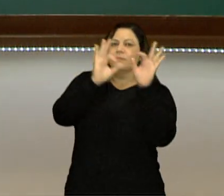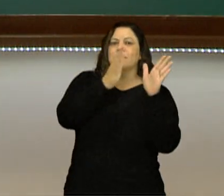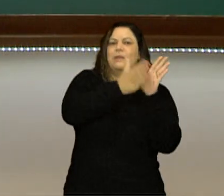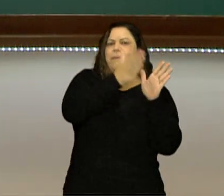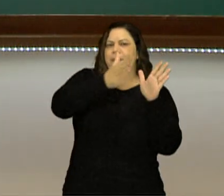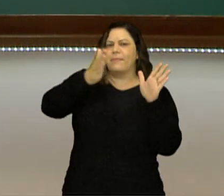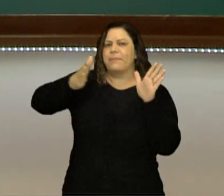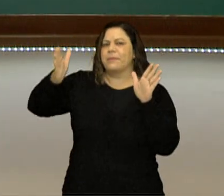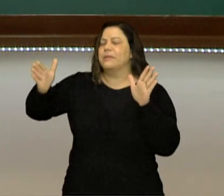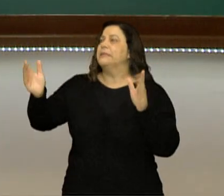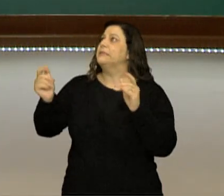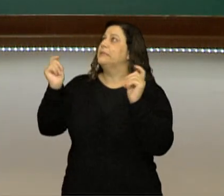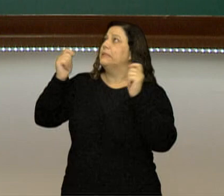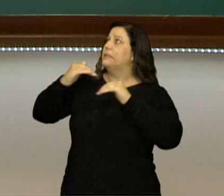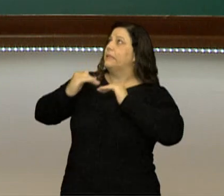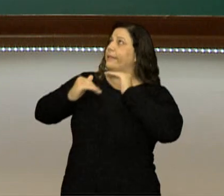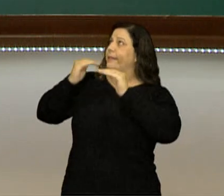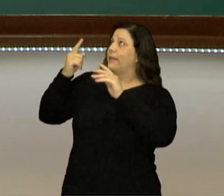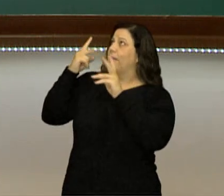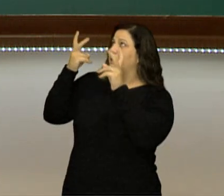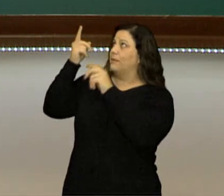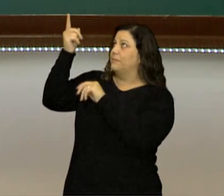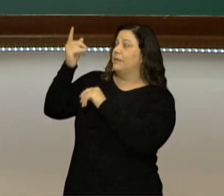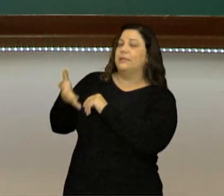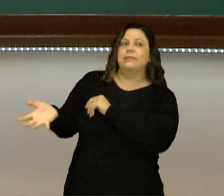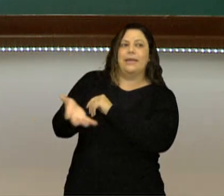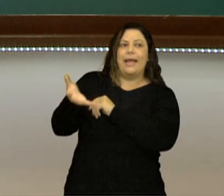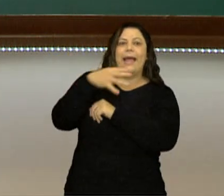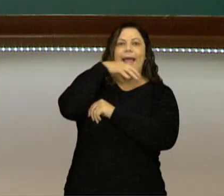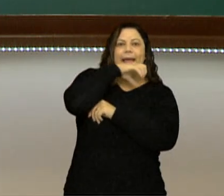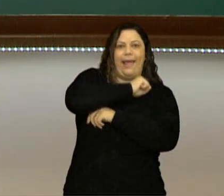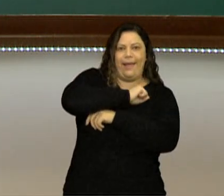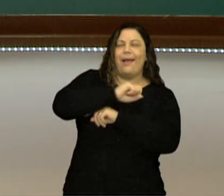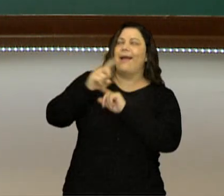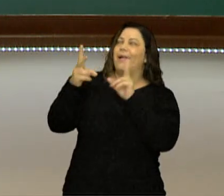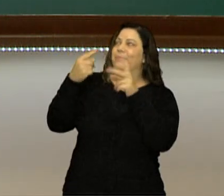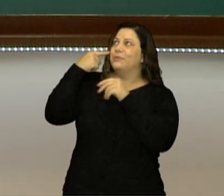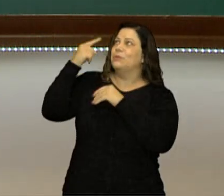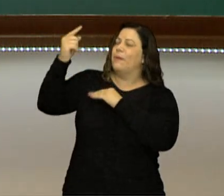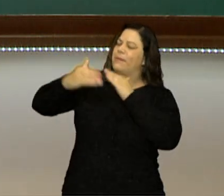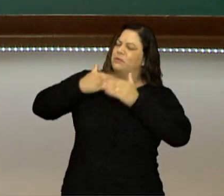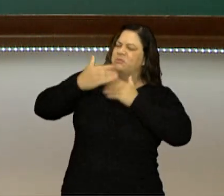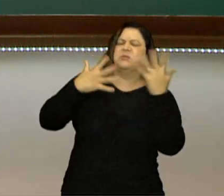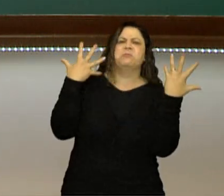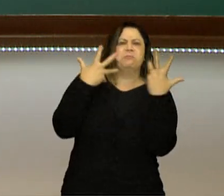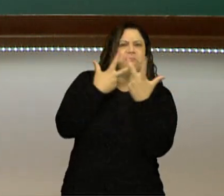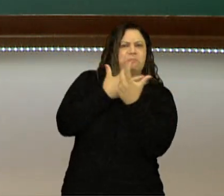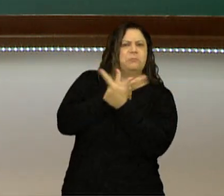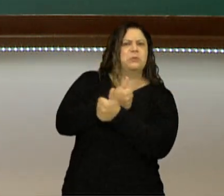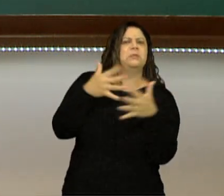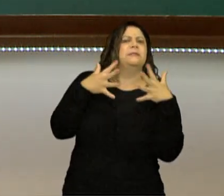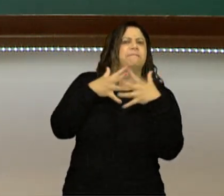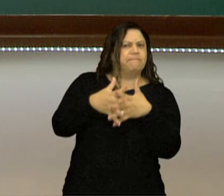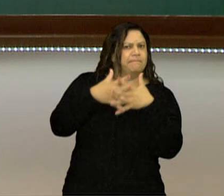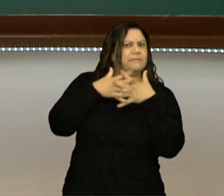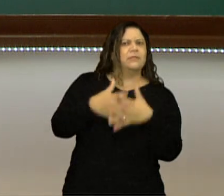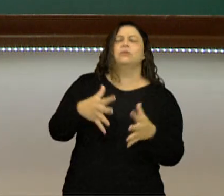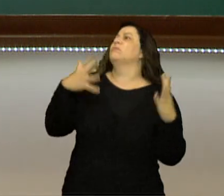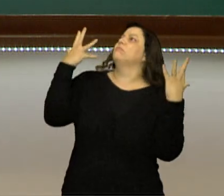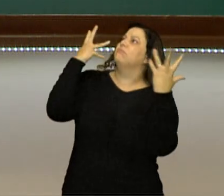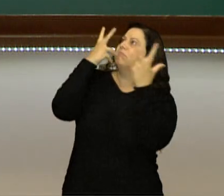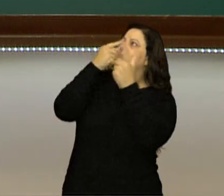gente já vai ver aqui. Né? Aqui está de uma maneira acelerada, mas o processo realmente é muito bonito e complexo, né?